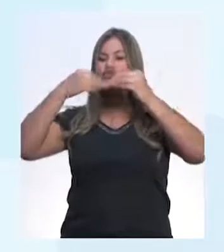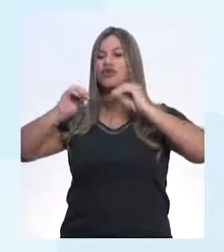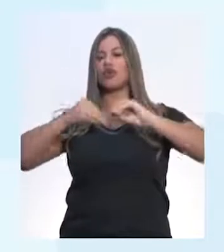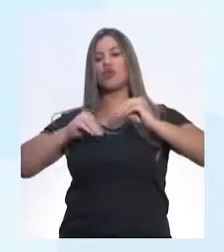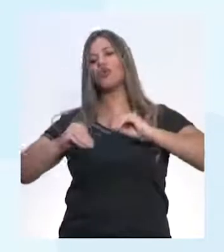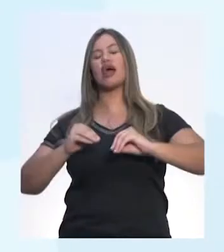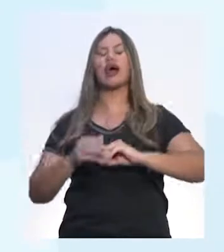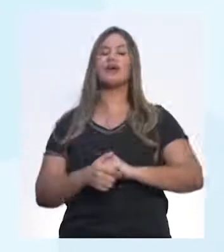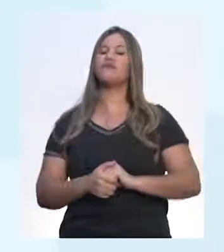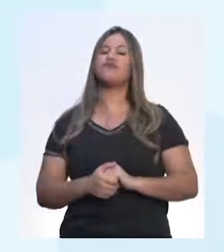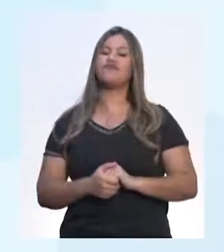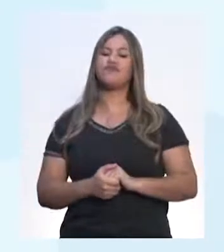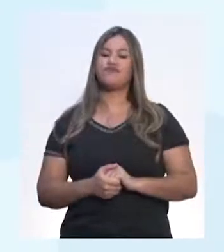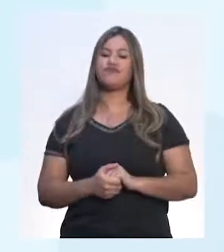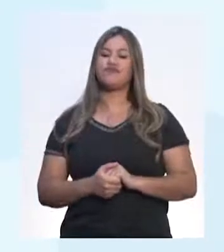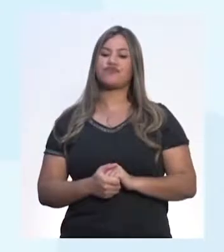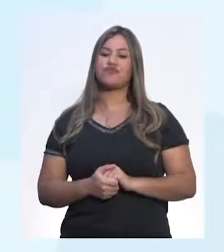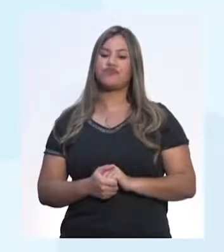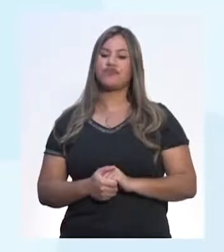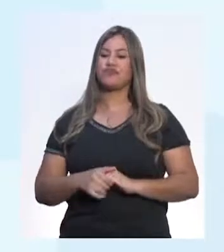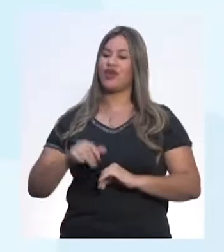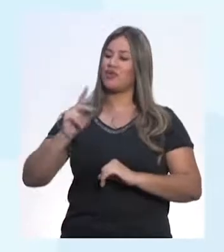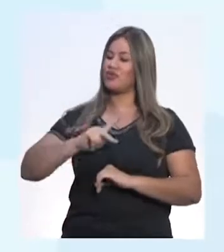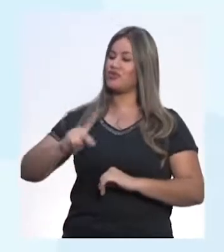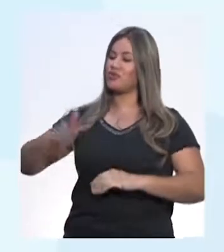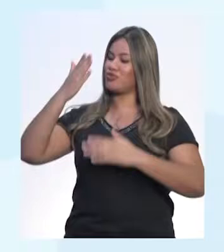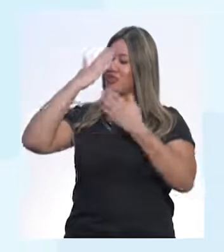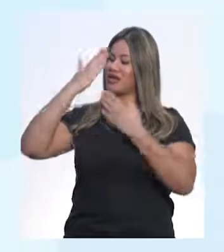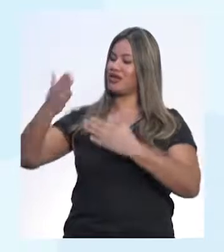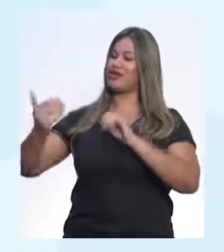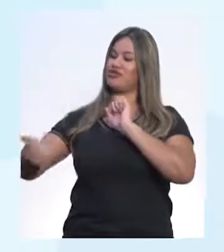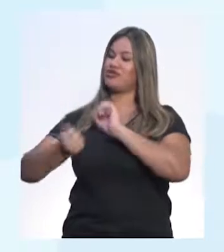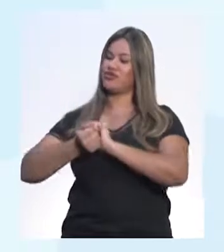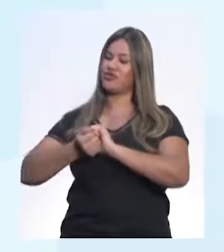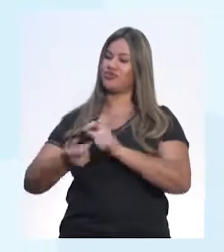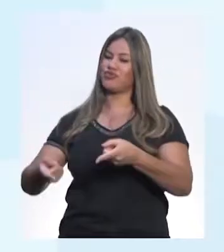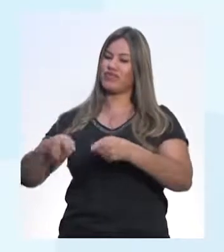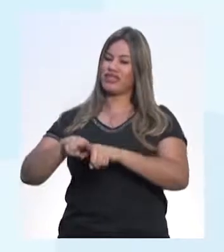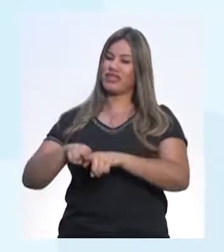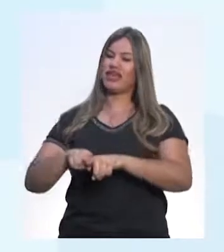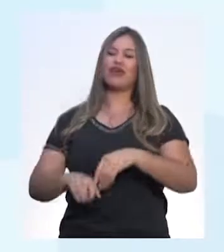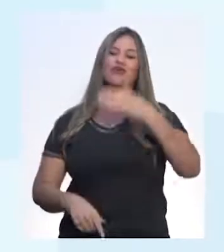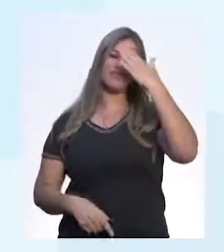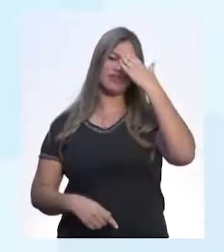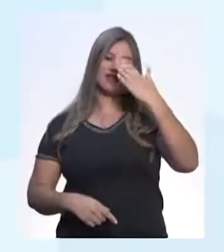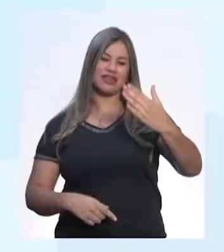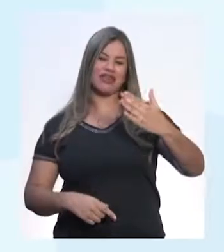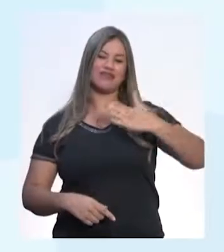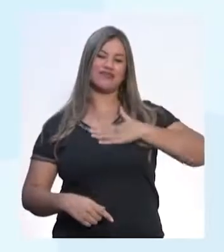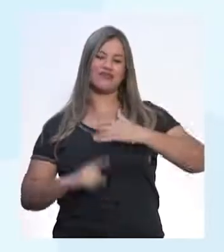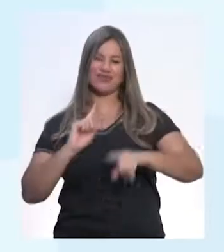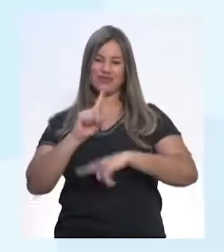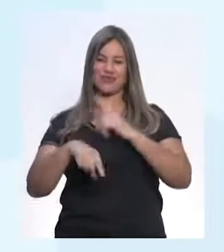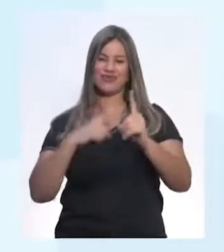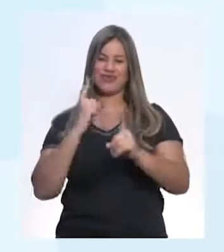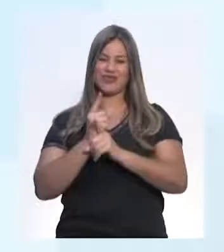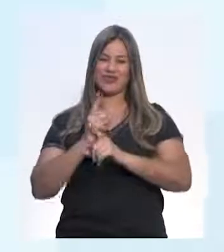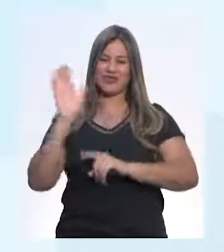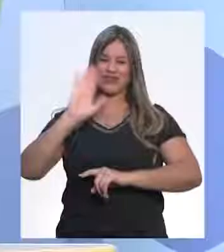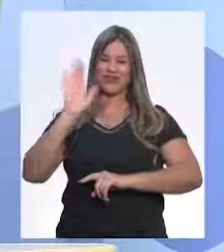vocês, correto? Jonas, muito obrigada pela parceria. Obrigado, eu que agradeço. Até a próxima aí,